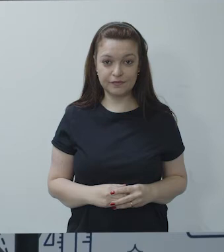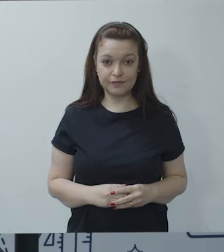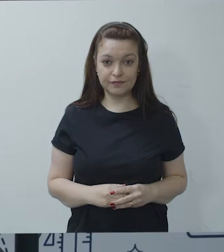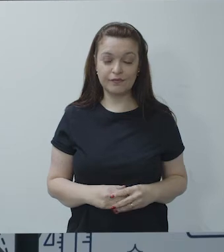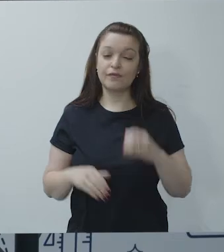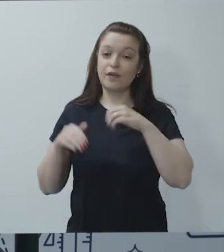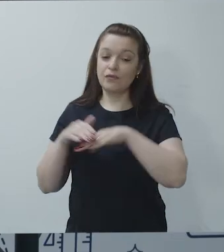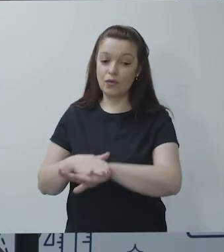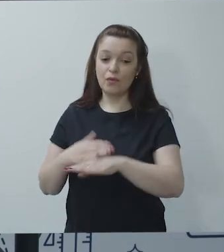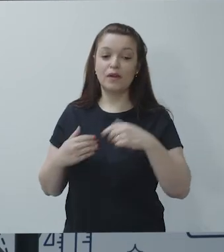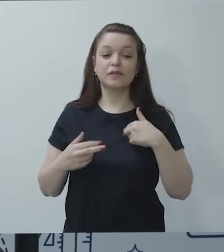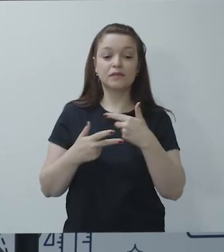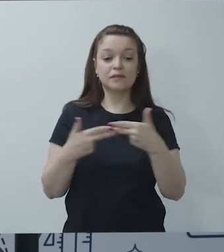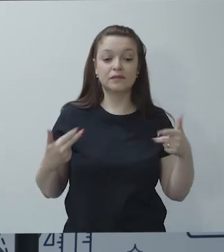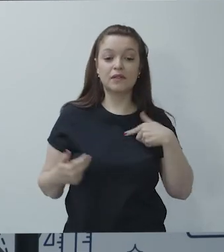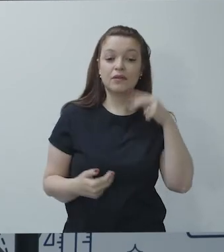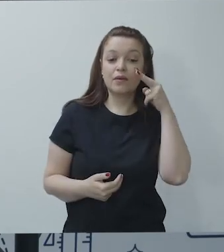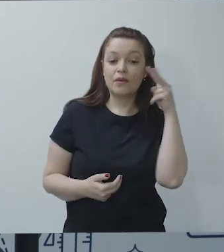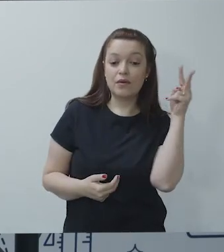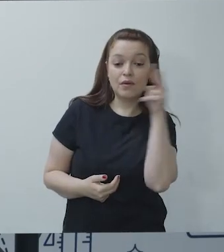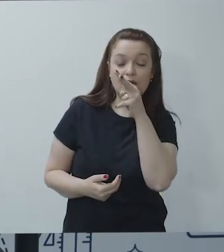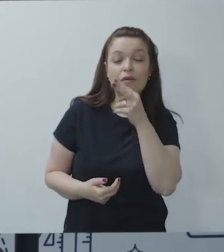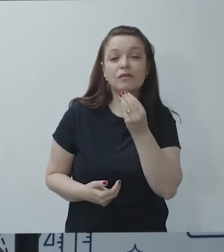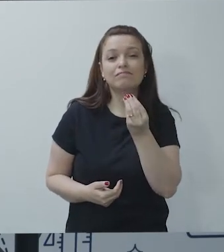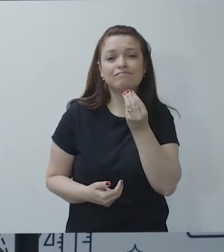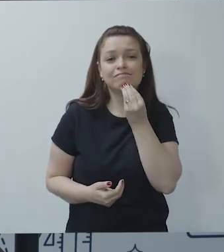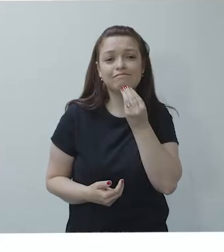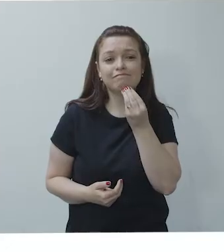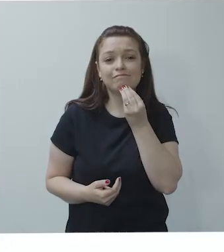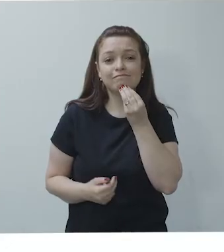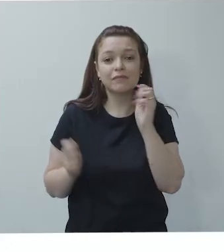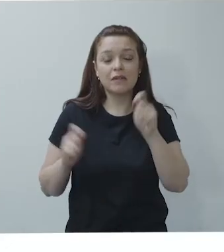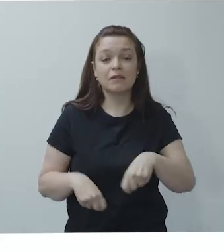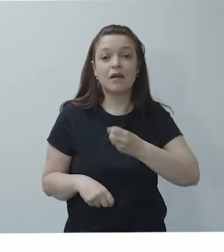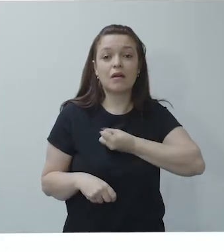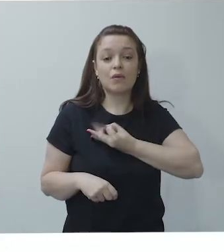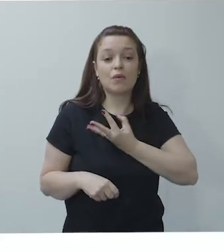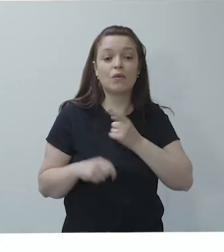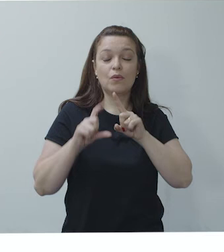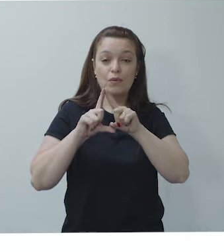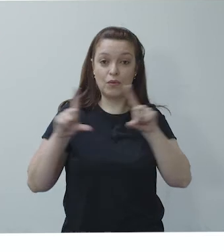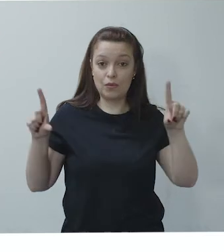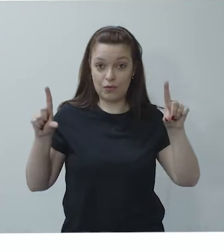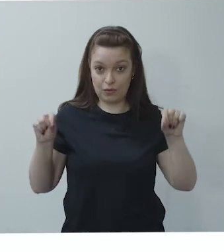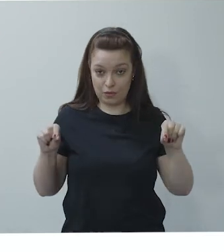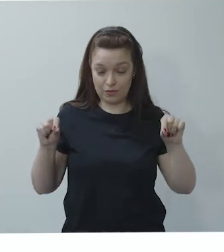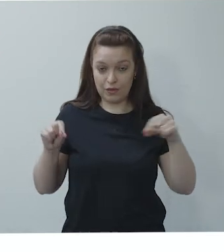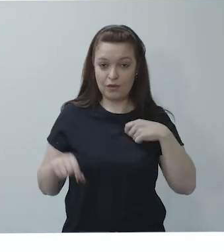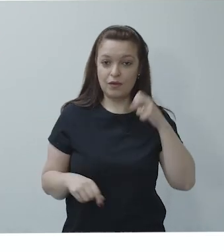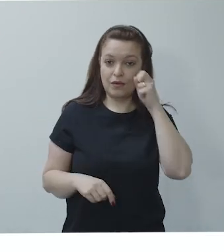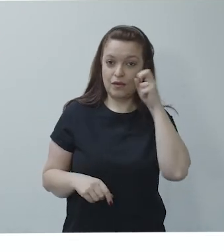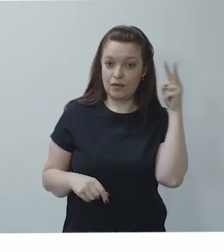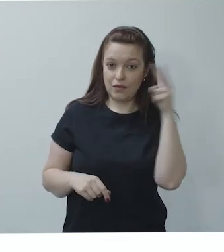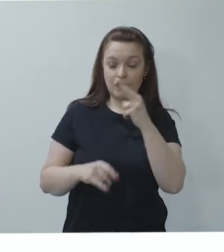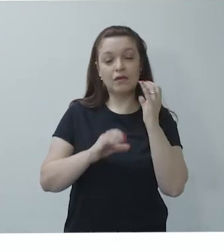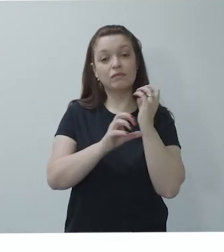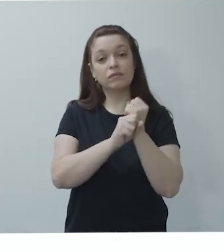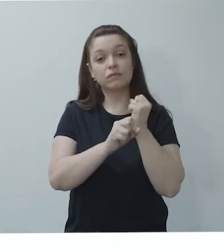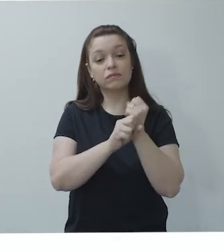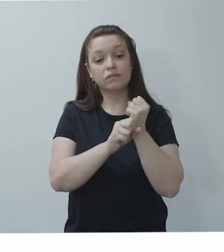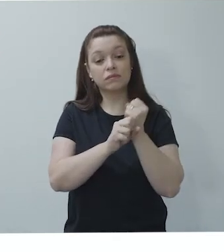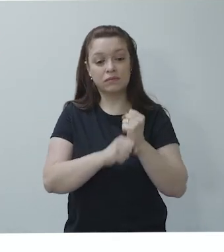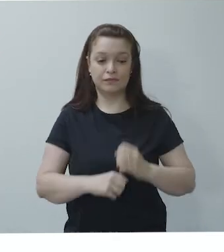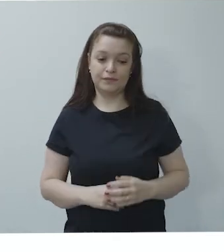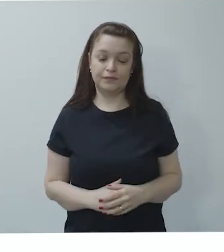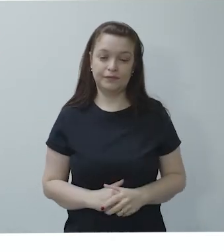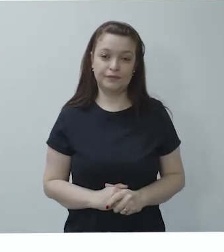Deixa eu guardar aqui. Qual é a chance de sair os números da tira de vocês? Então, vamos calcular